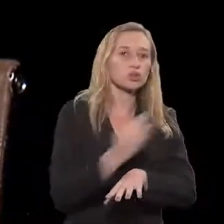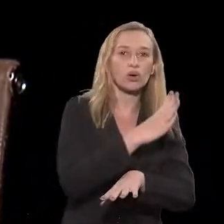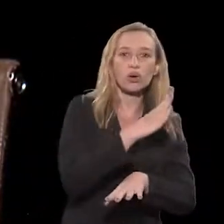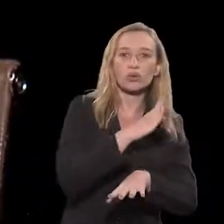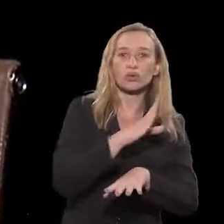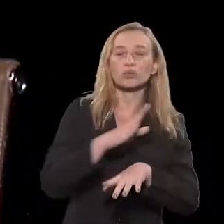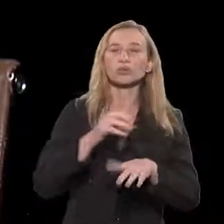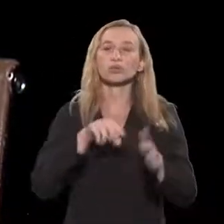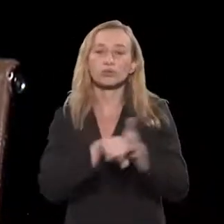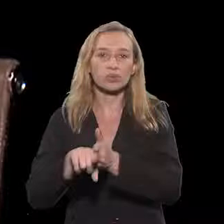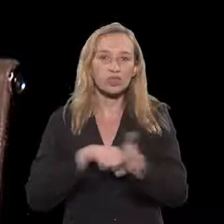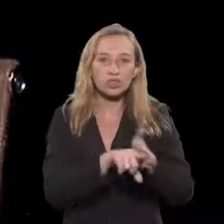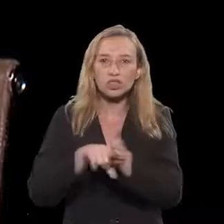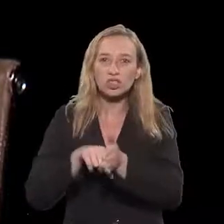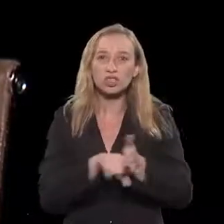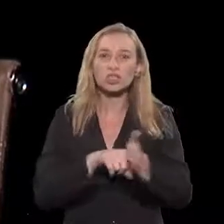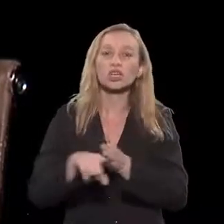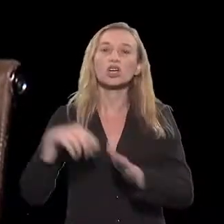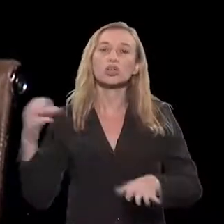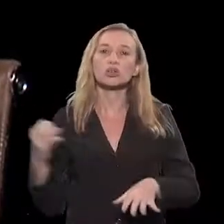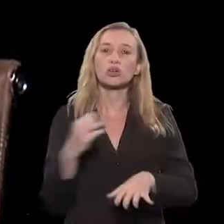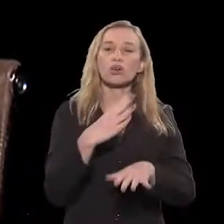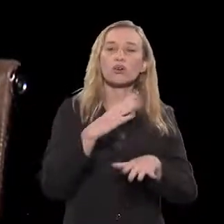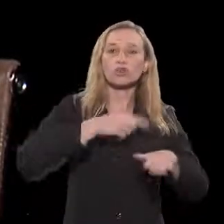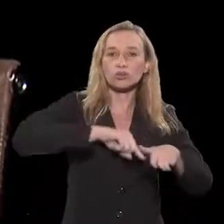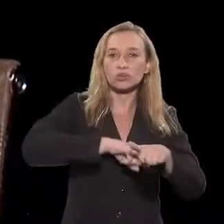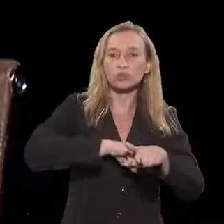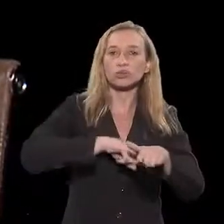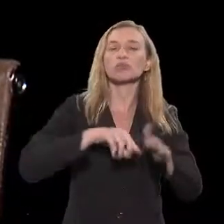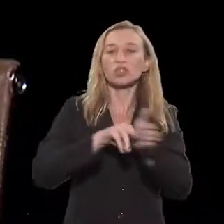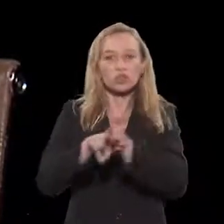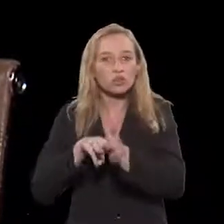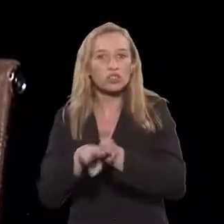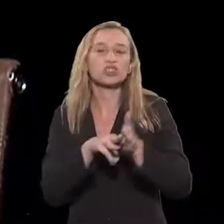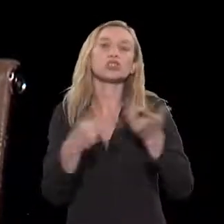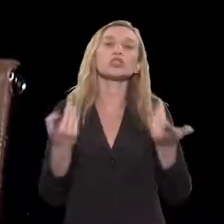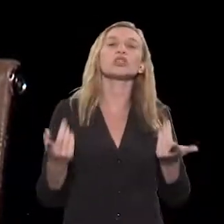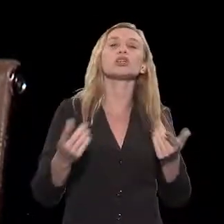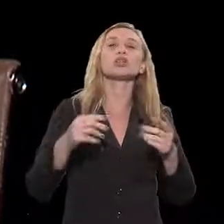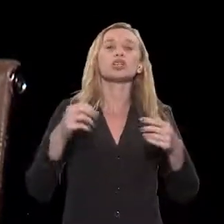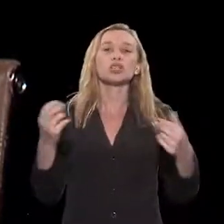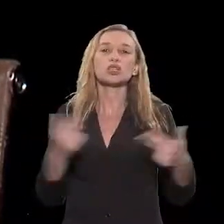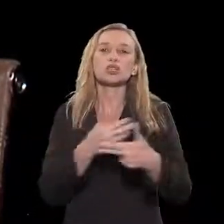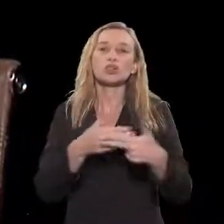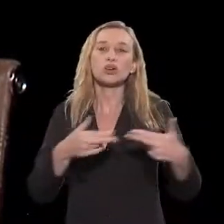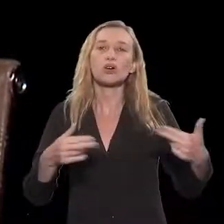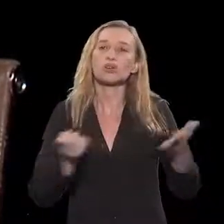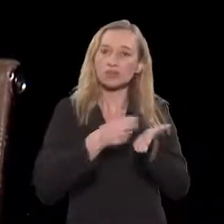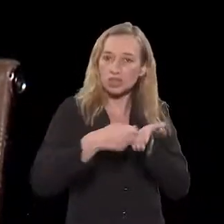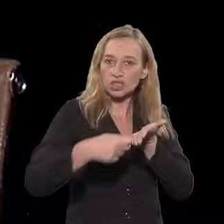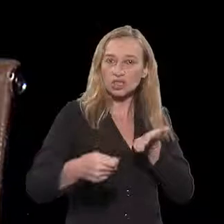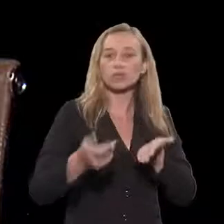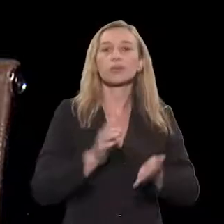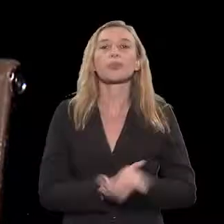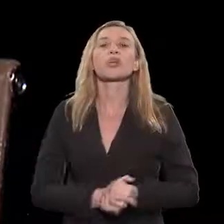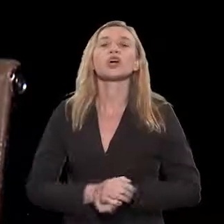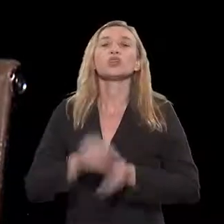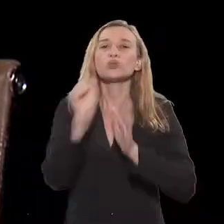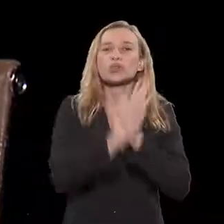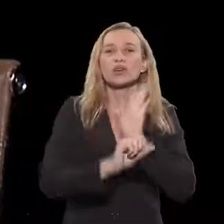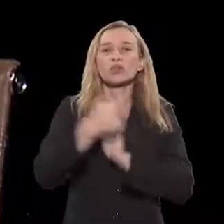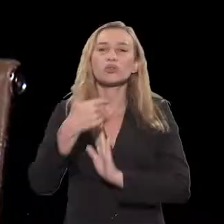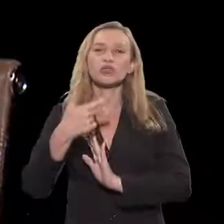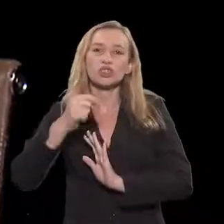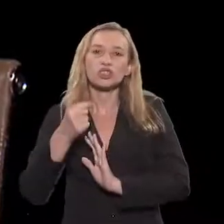novos elementos de pesquisa, novas fontes, novas metodologias e novas formas de escrever. Foi